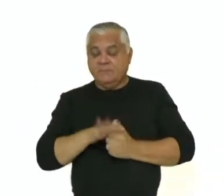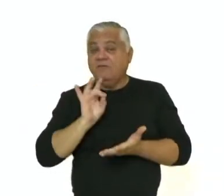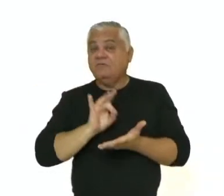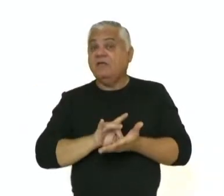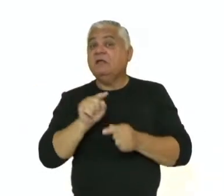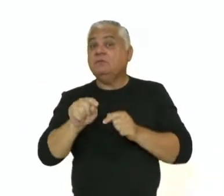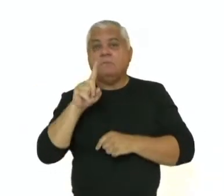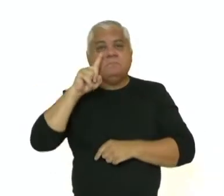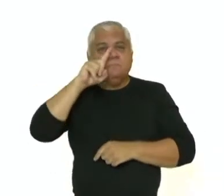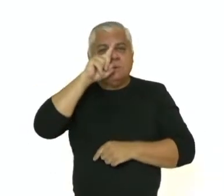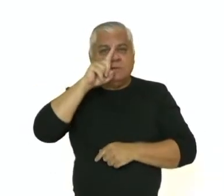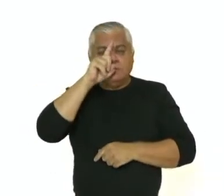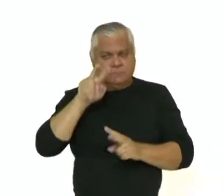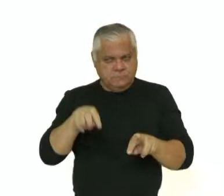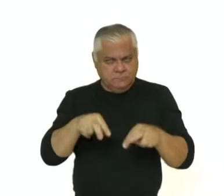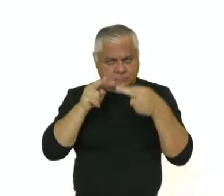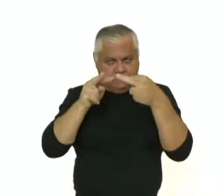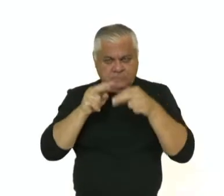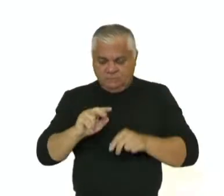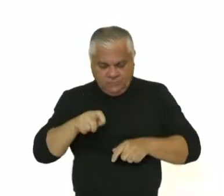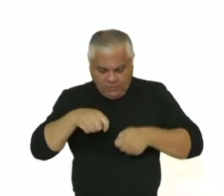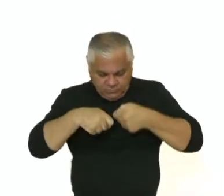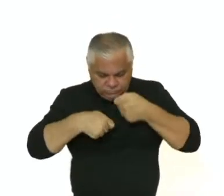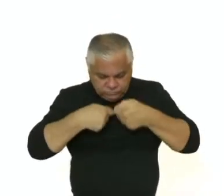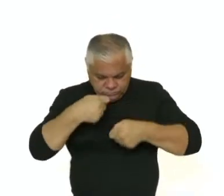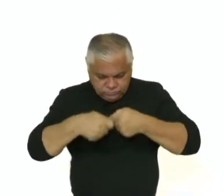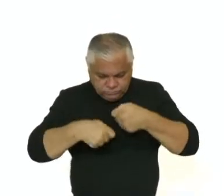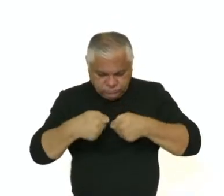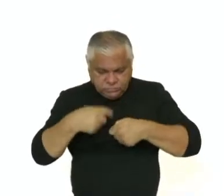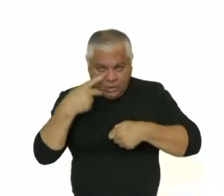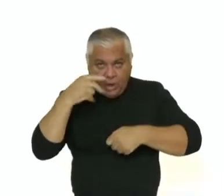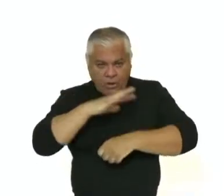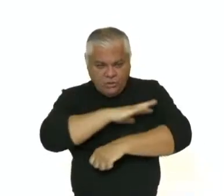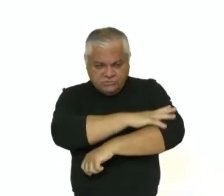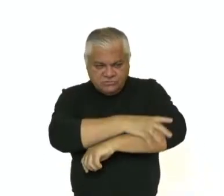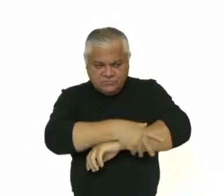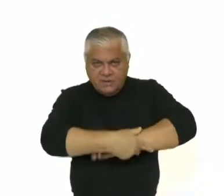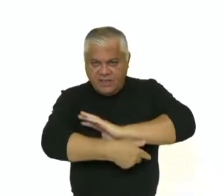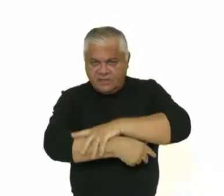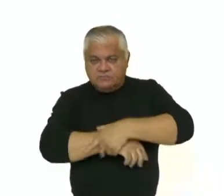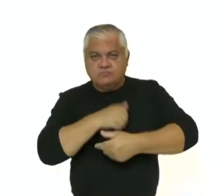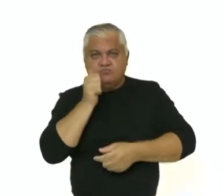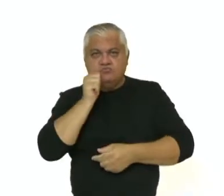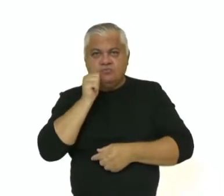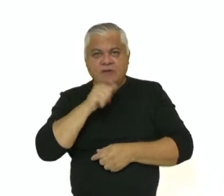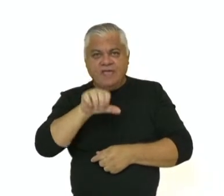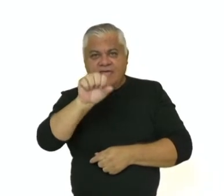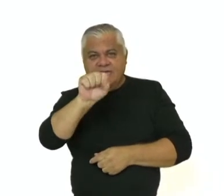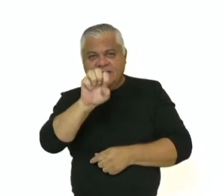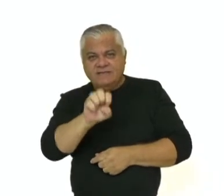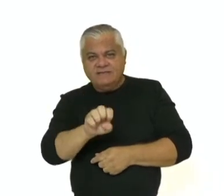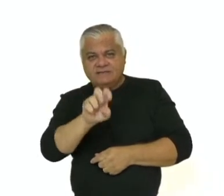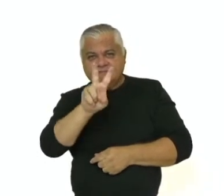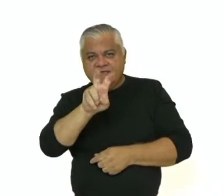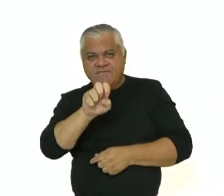muito arriscado. Nunca ele pôs os olhos nos braços de Dona Severina, que se não esquecesse de